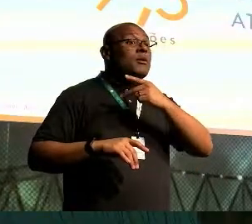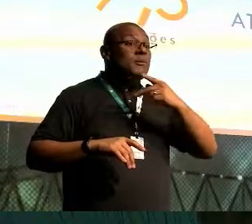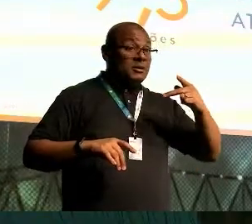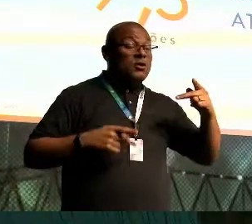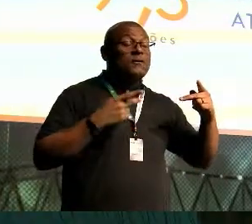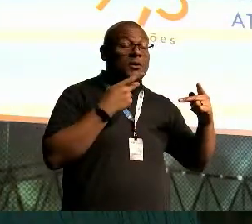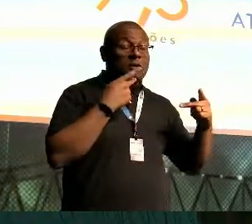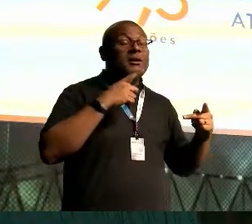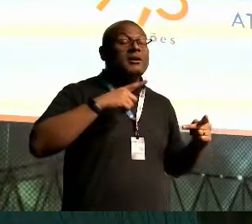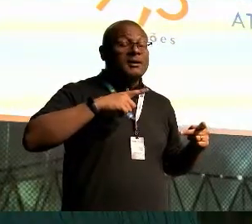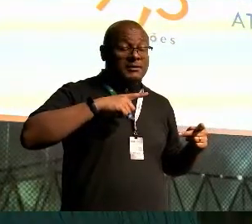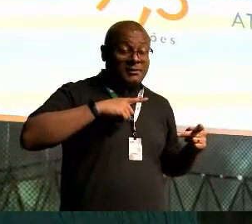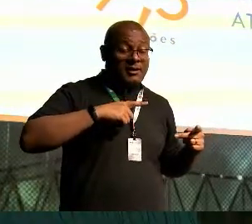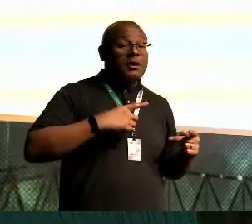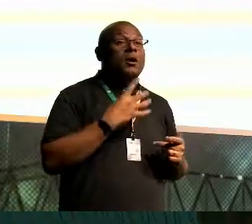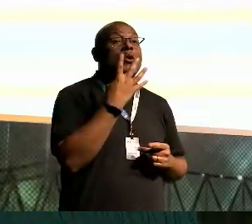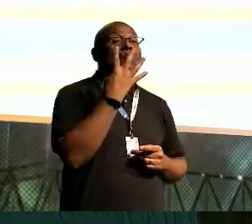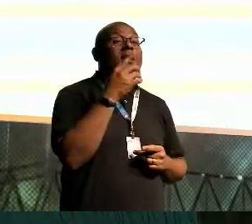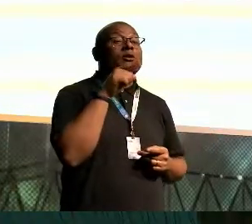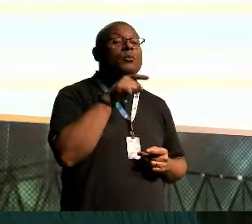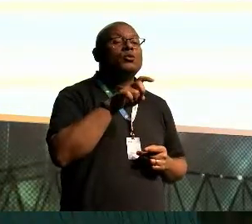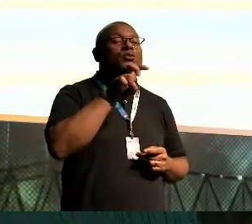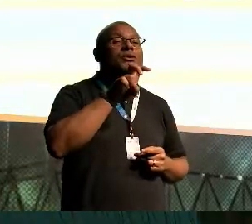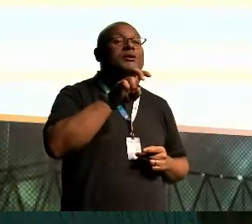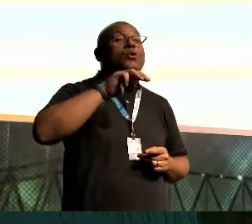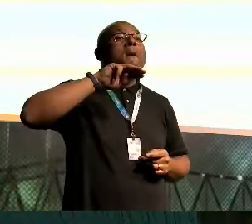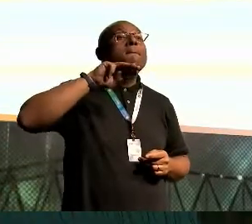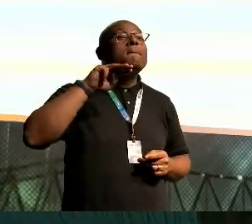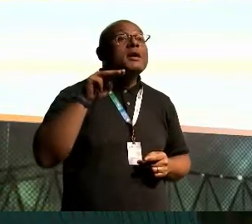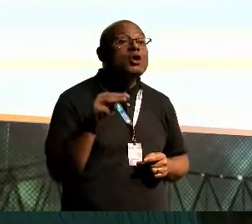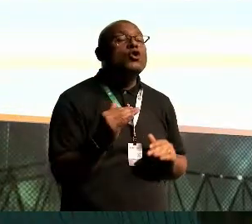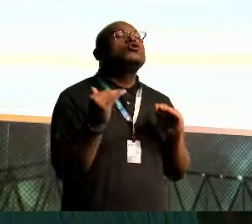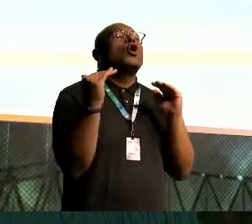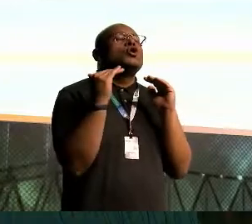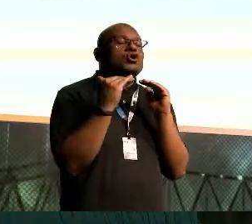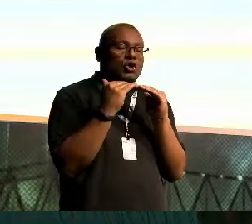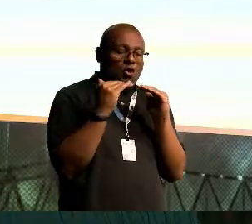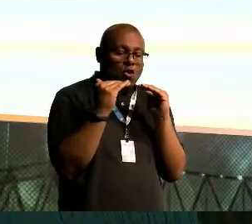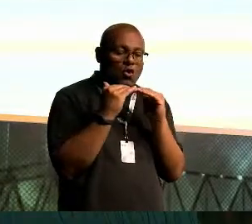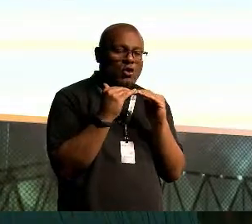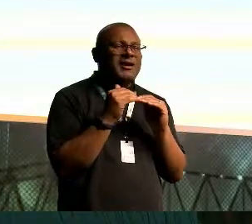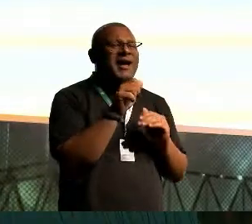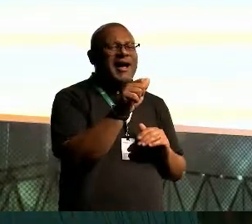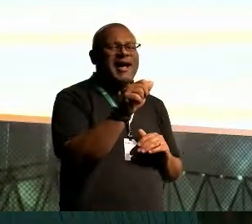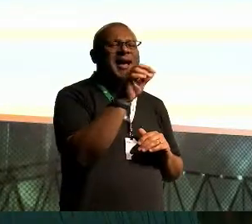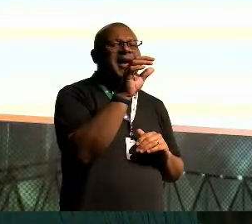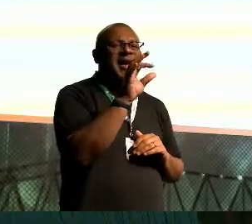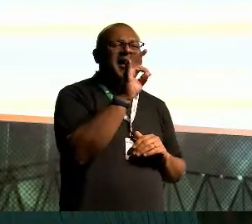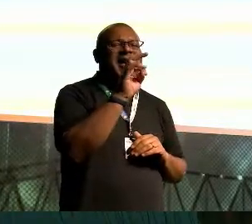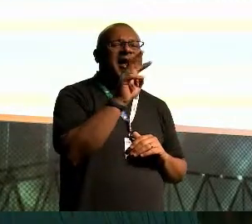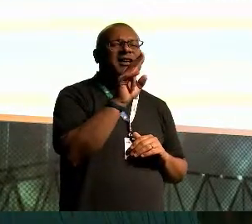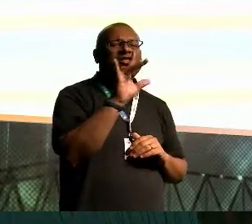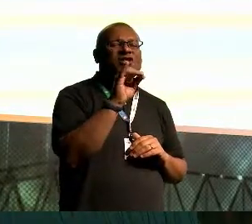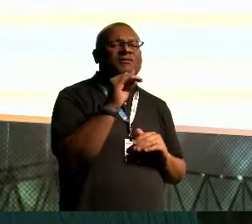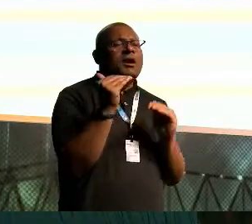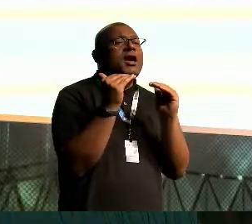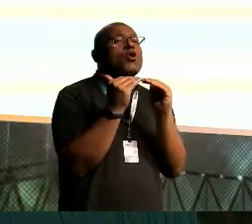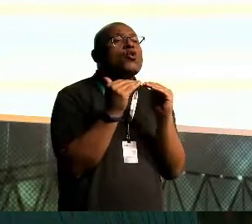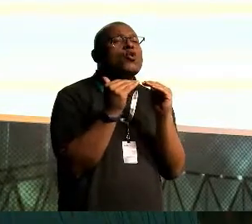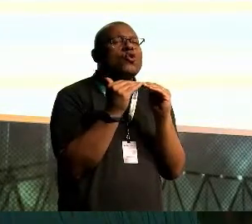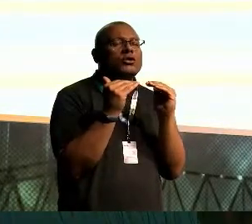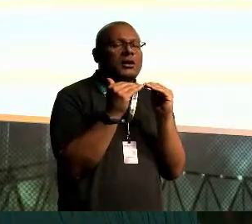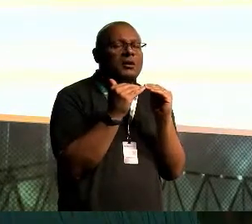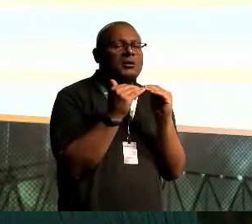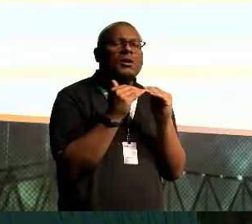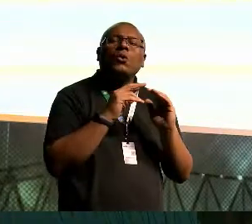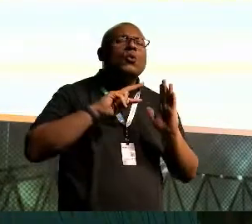de consentimentos ativos. O que são consentimentos ativos, né? Vou tentar aqui tangibilizar bem o que é isso para a gente ter noção e poder entender